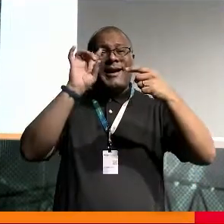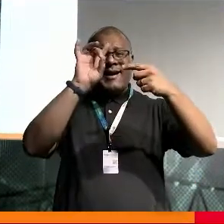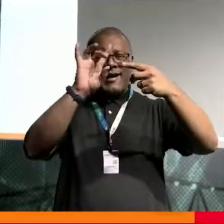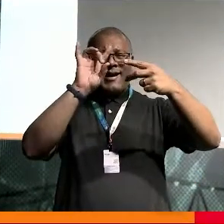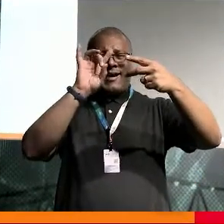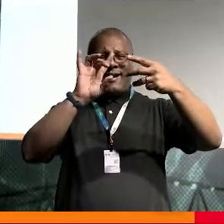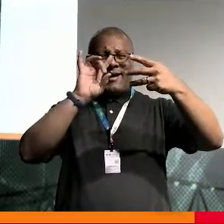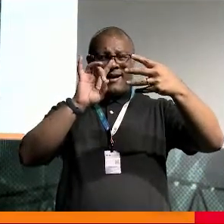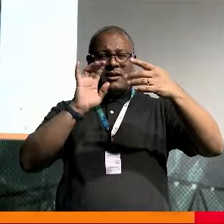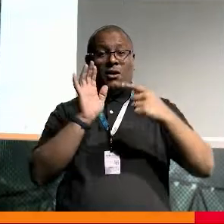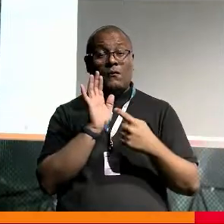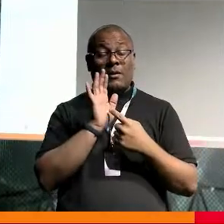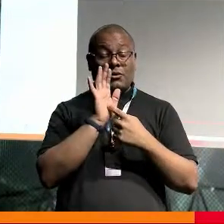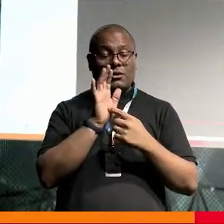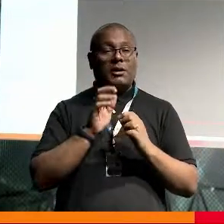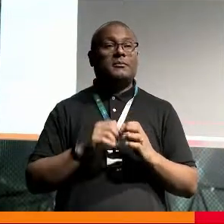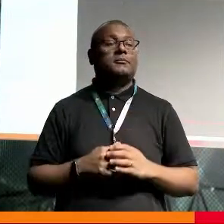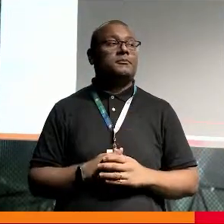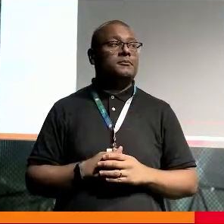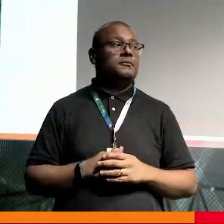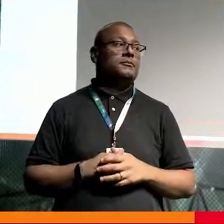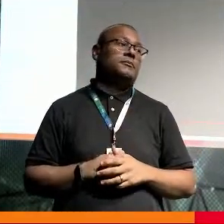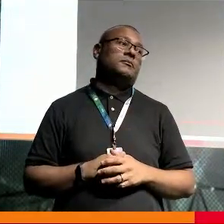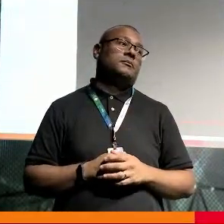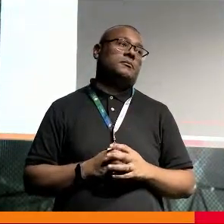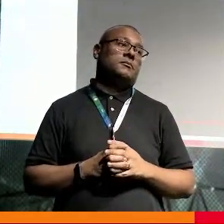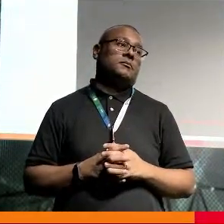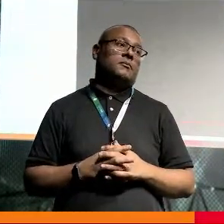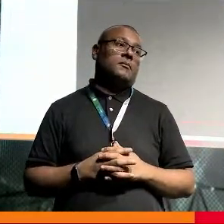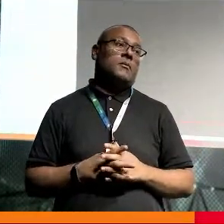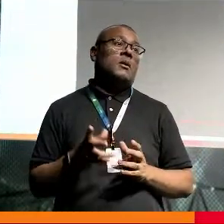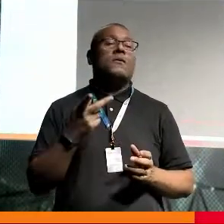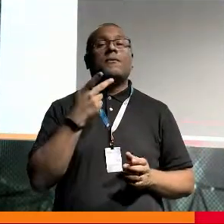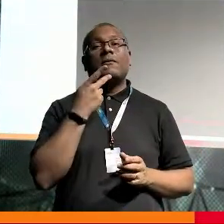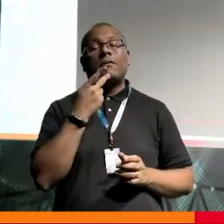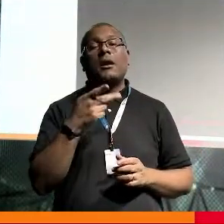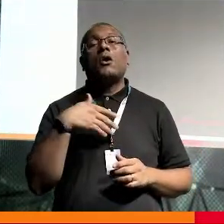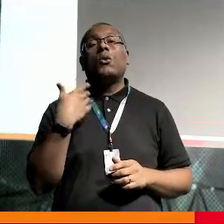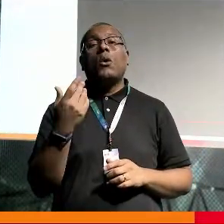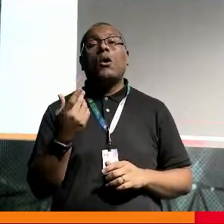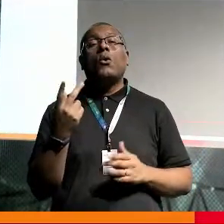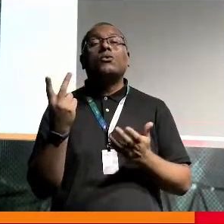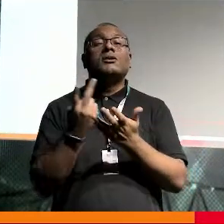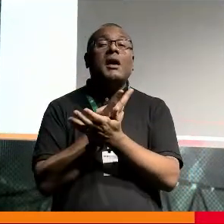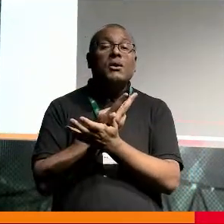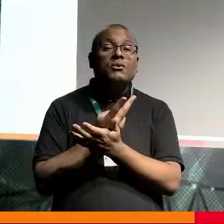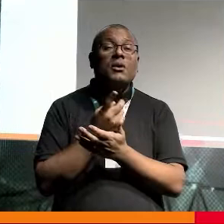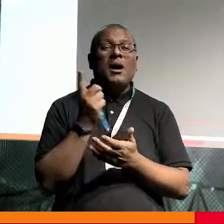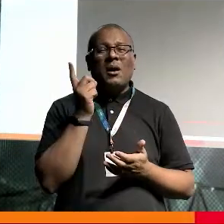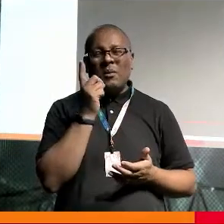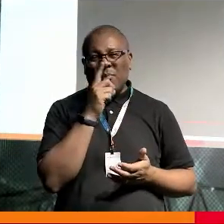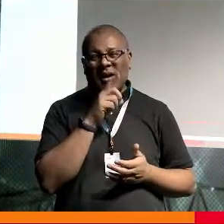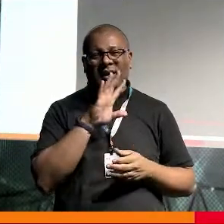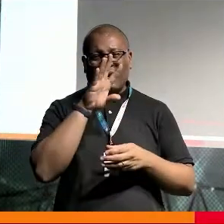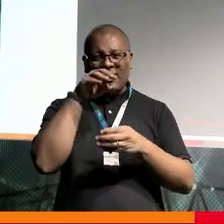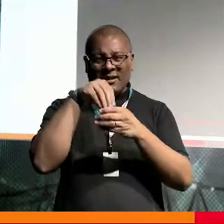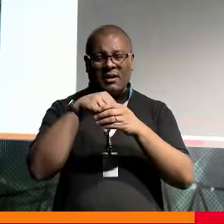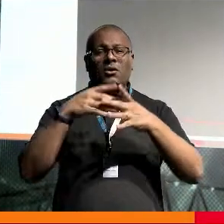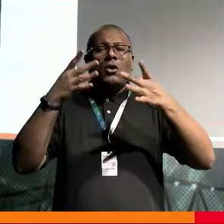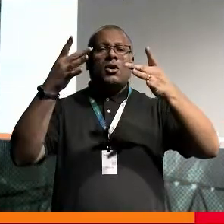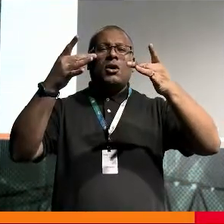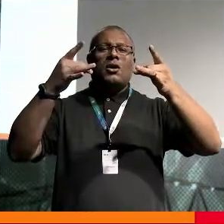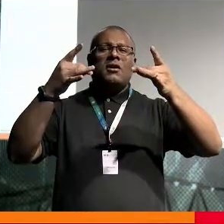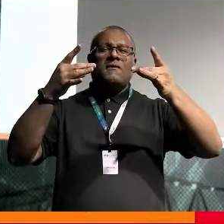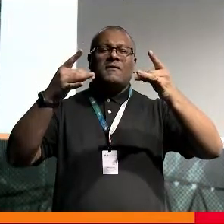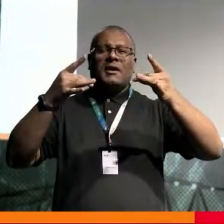um, deixa eu só dar uma pausa aqui, ele vai te falando quais são os bugs e embaixo ele vai te detalhar melhor